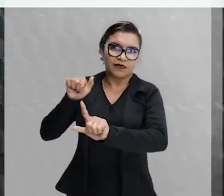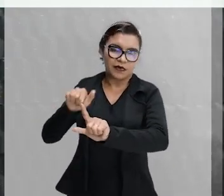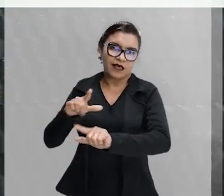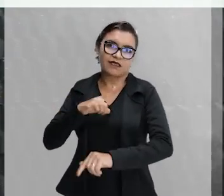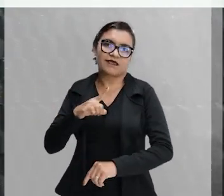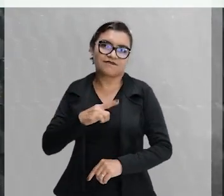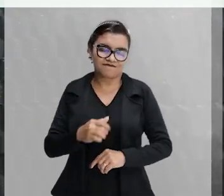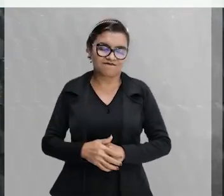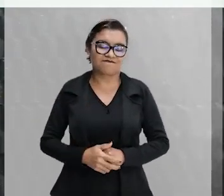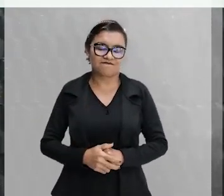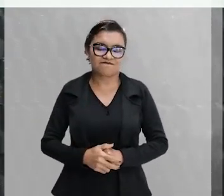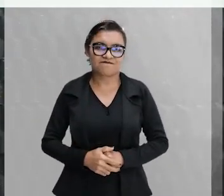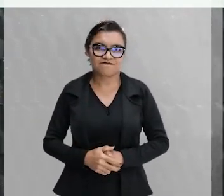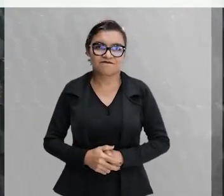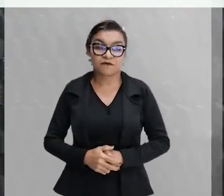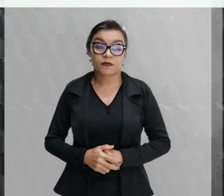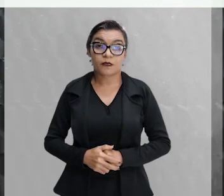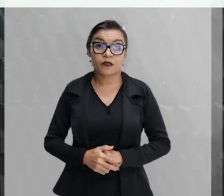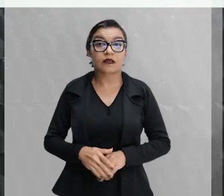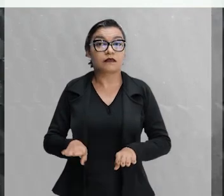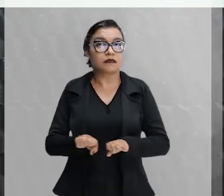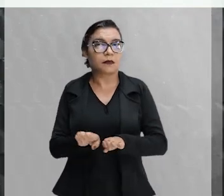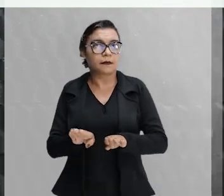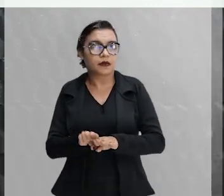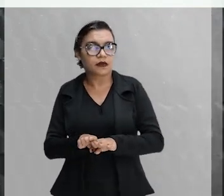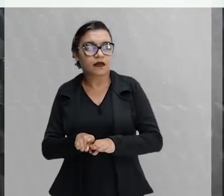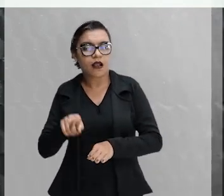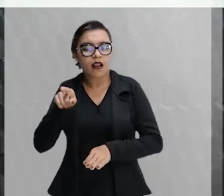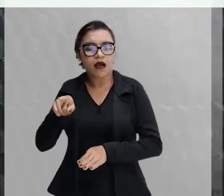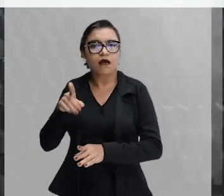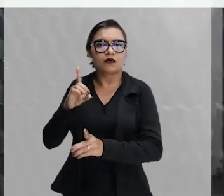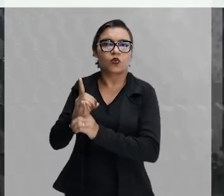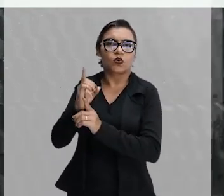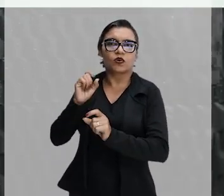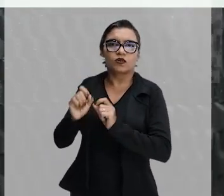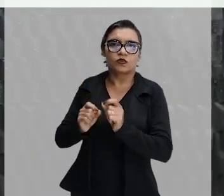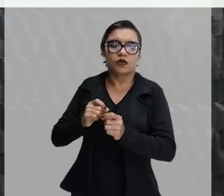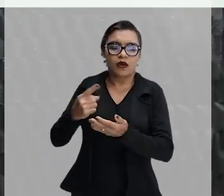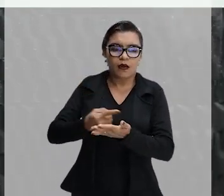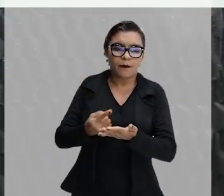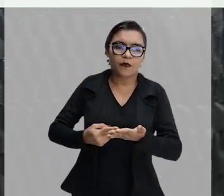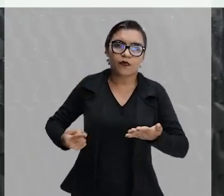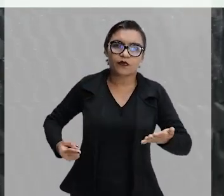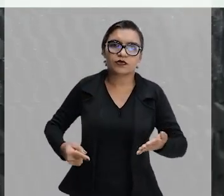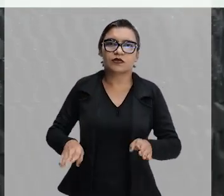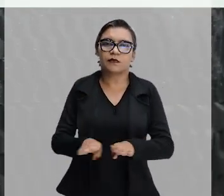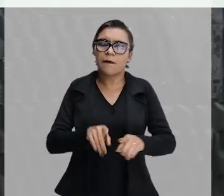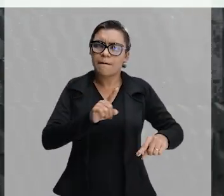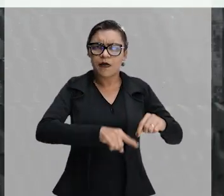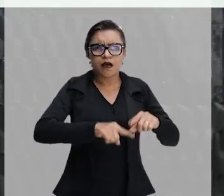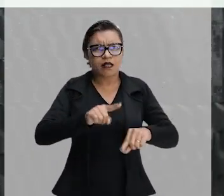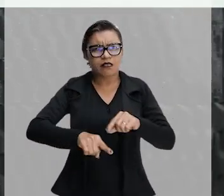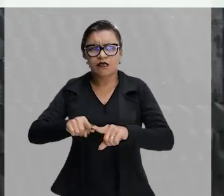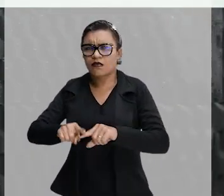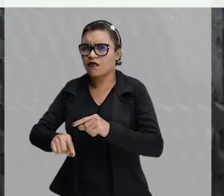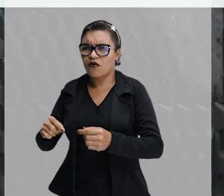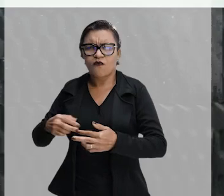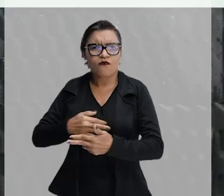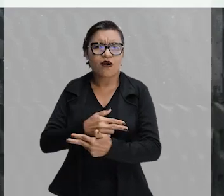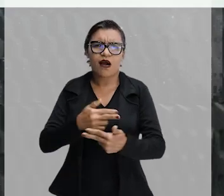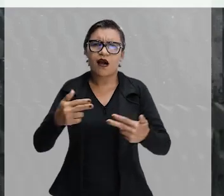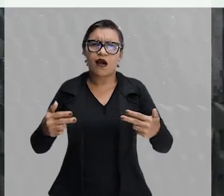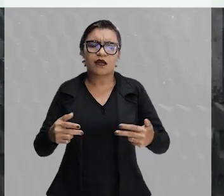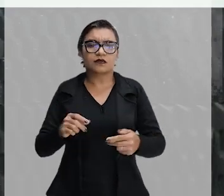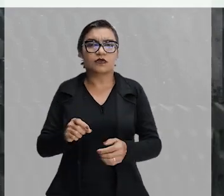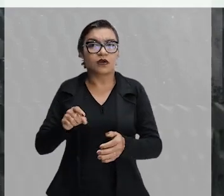Dias, ok? Além disso, você vai encontrar também a apostila, todo o material, que